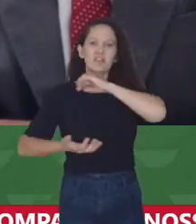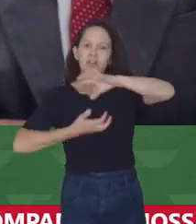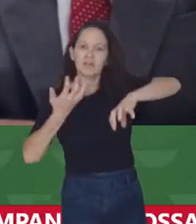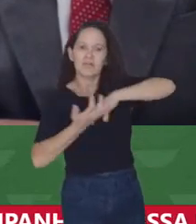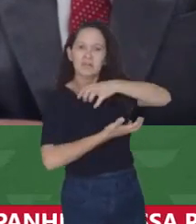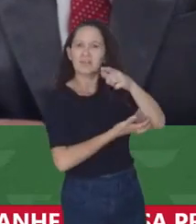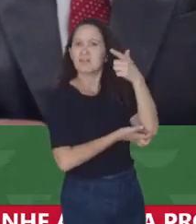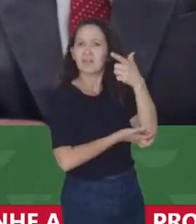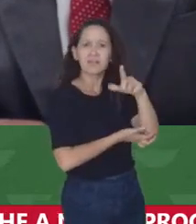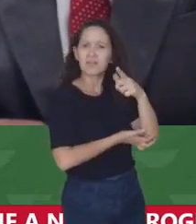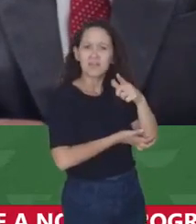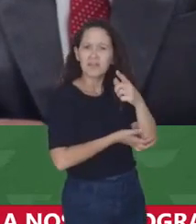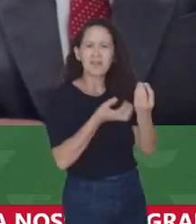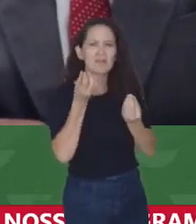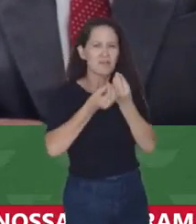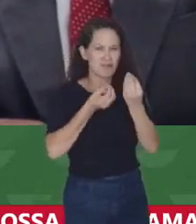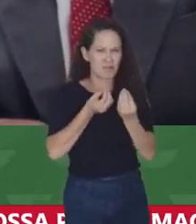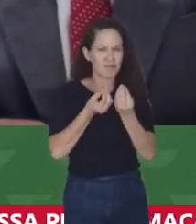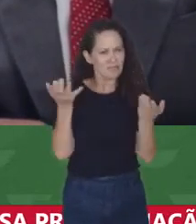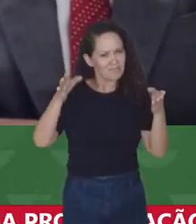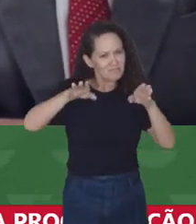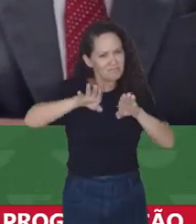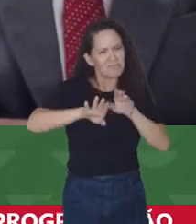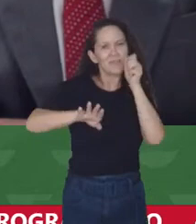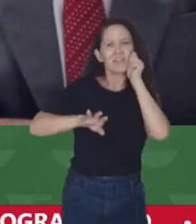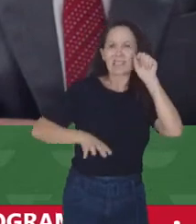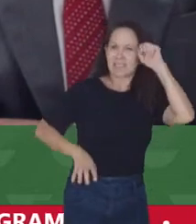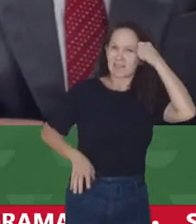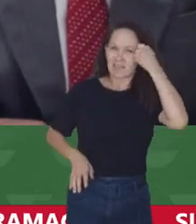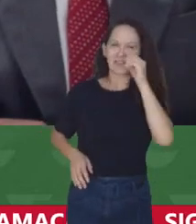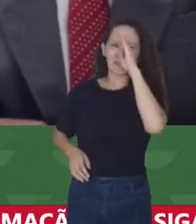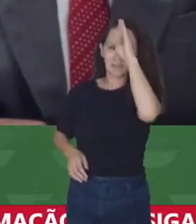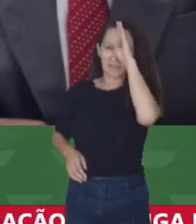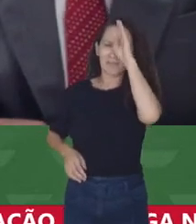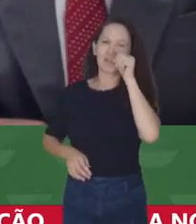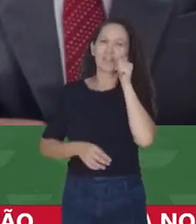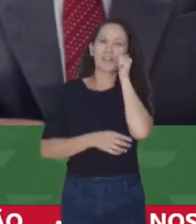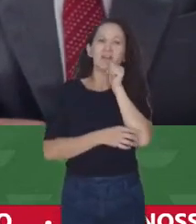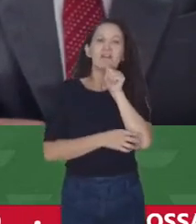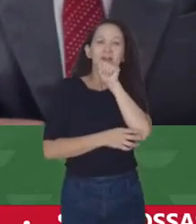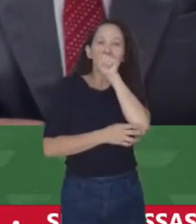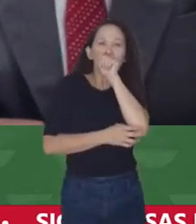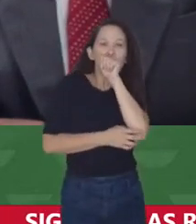revolução com a inclusão das mulheres negras, das mães solo,